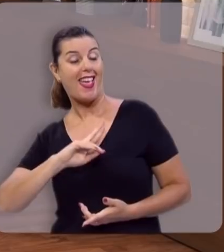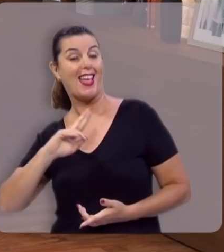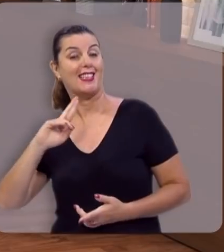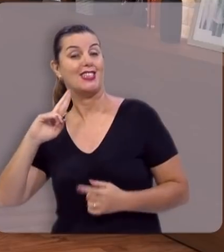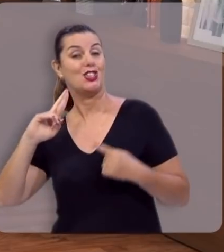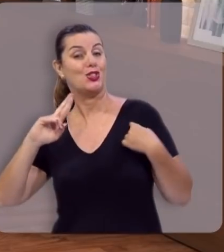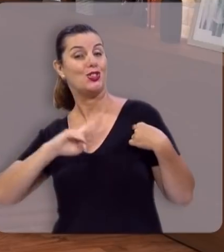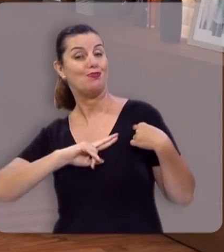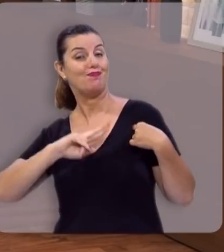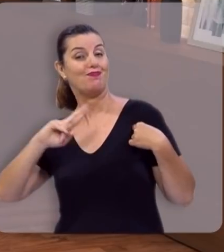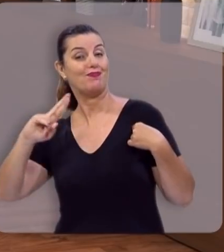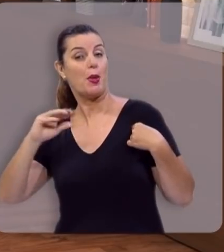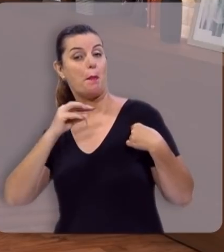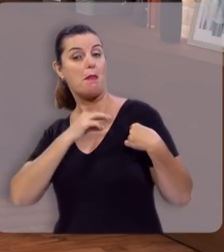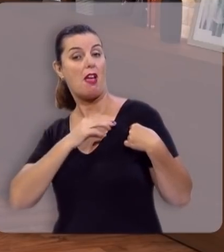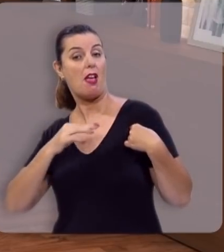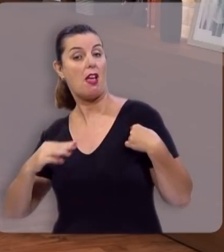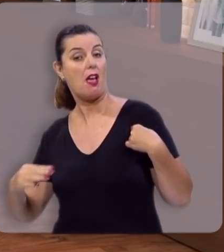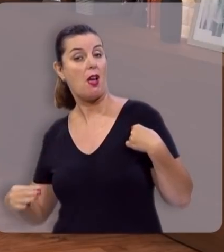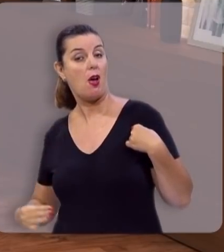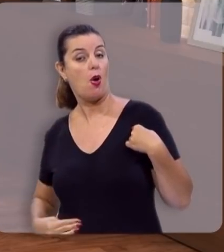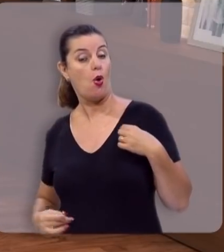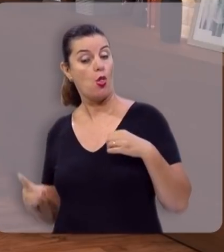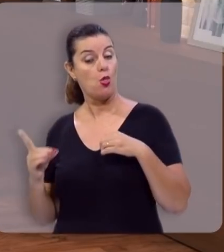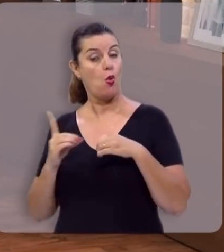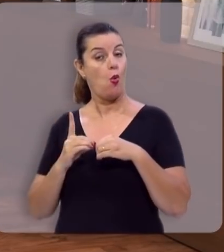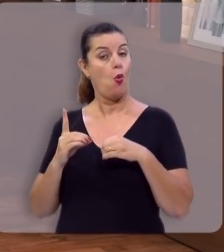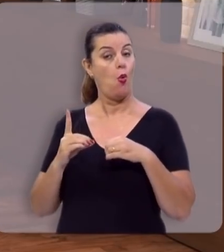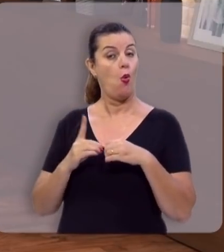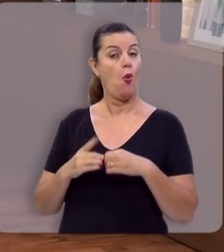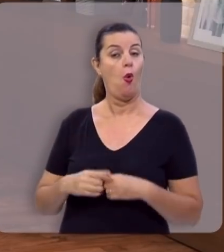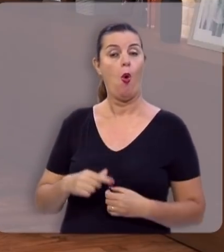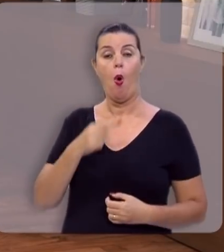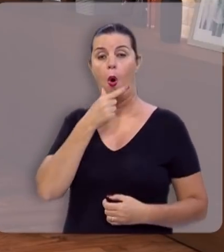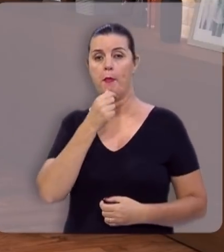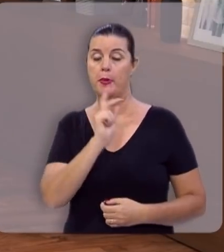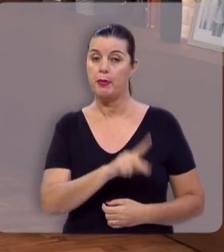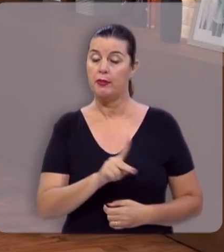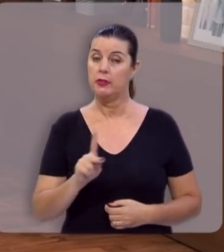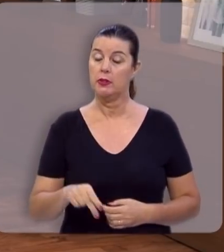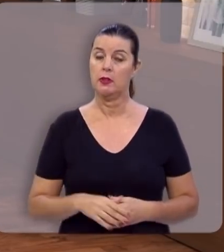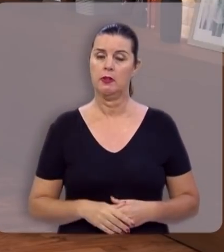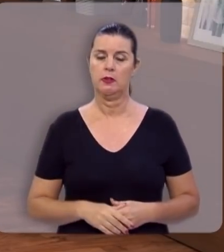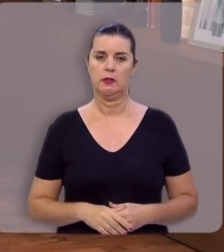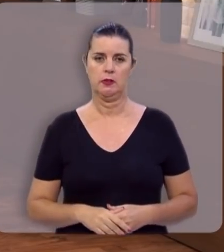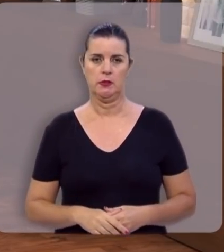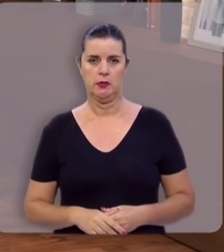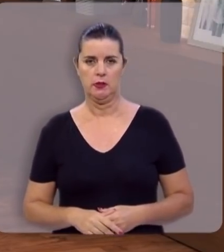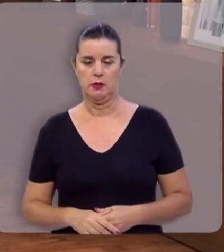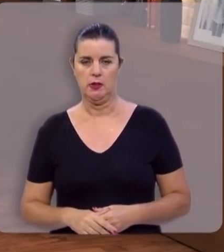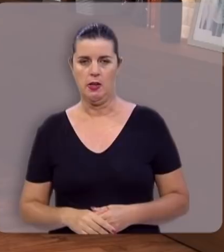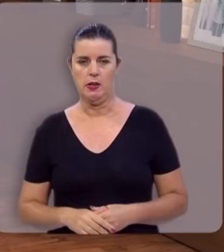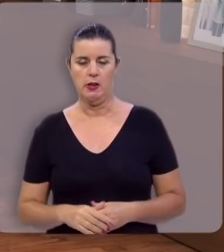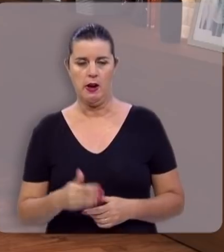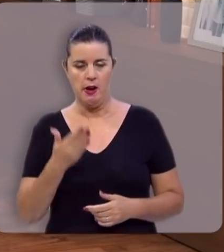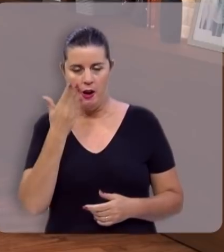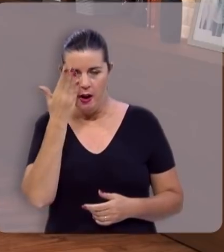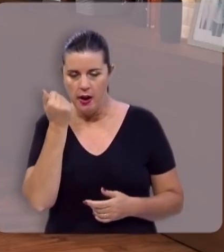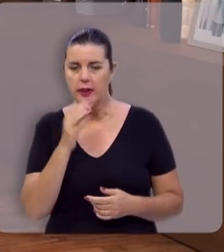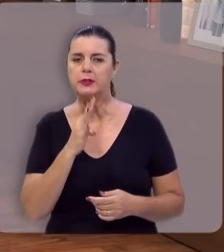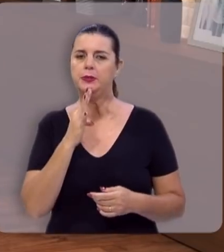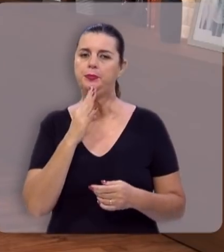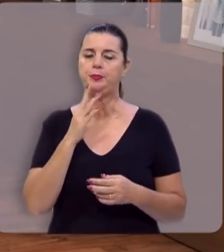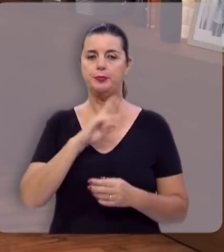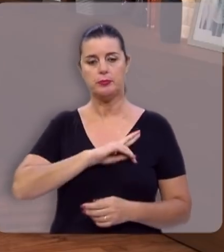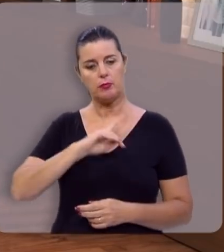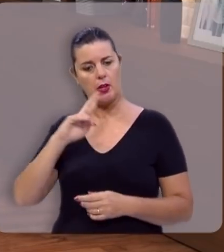religiosidade. Ele era um mestre, ele era um doutor, ele era um professor. Ele dominava o assunto religioso